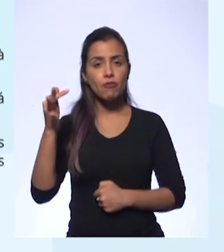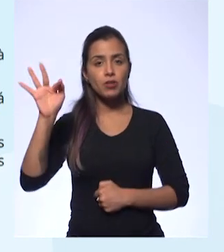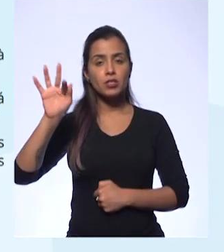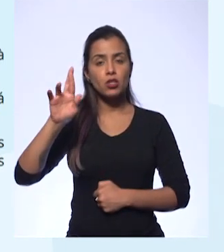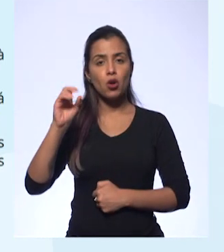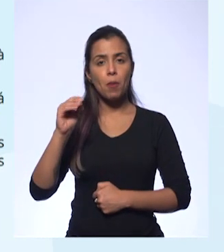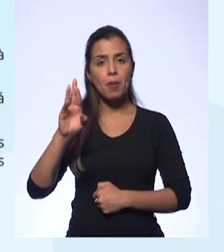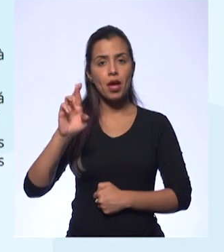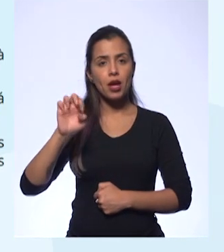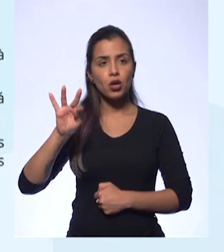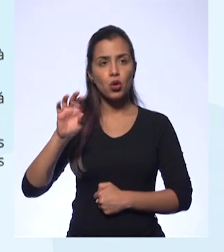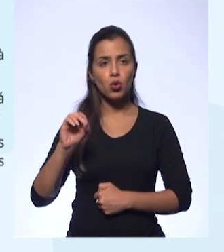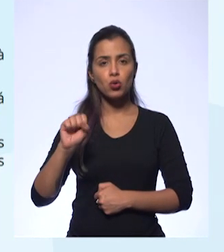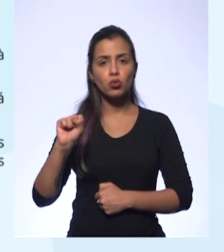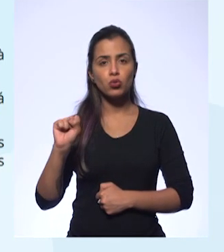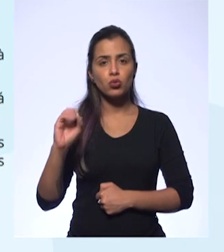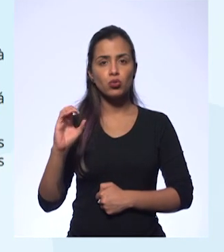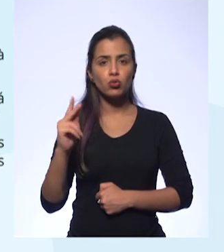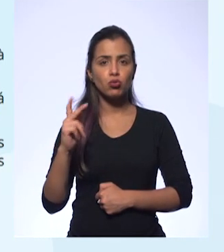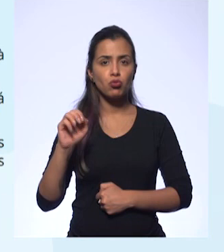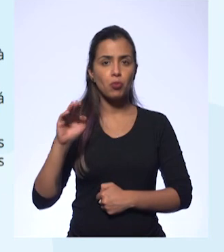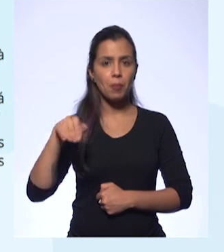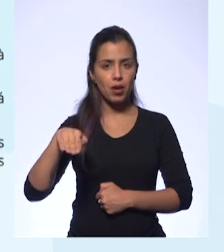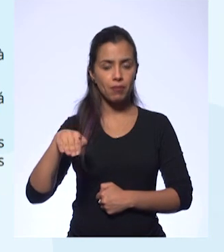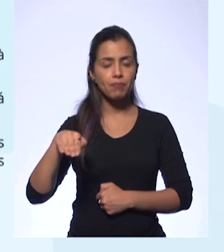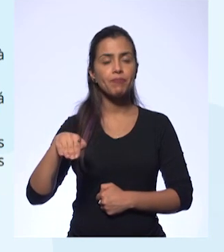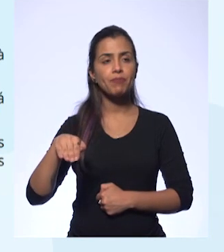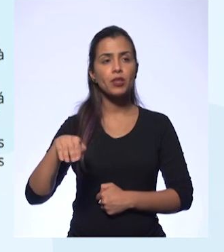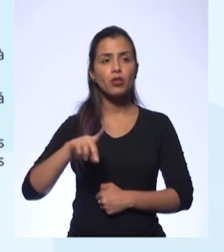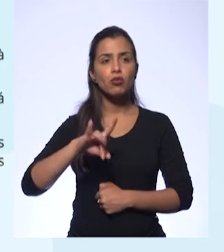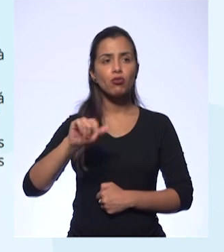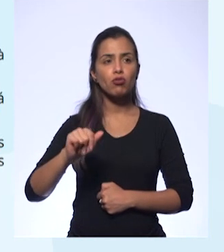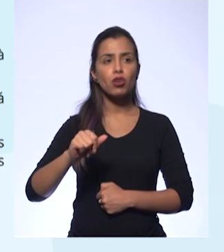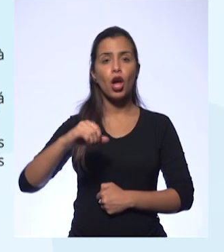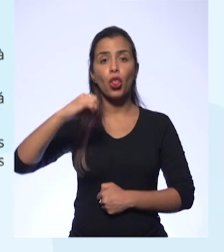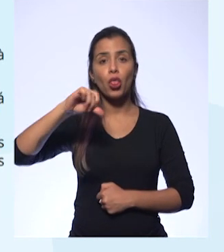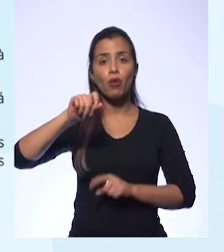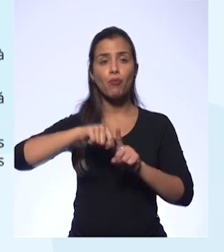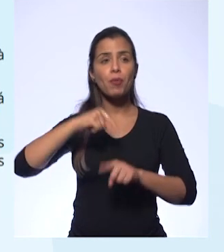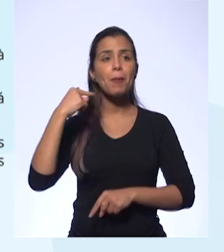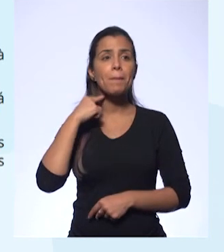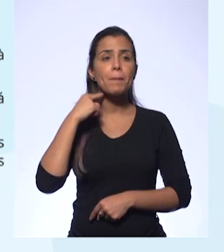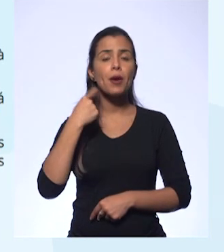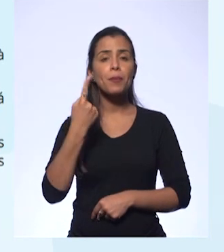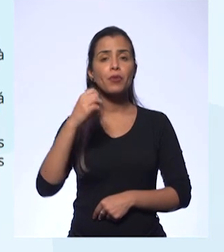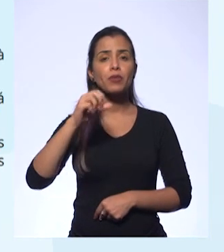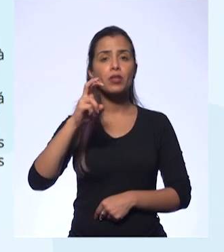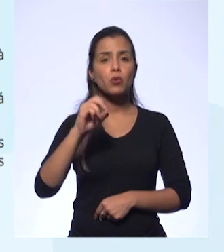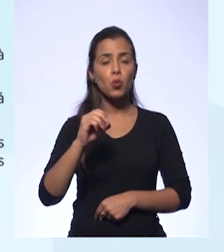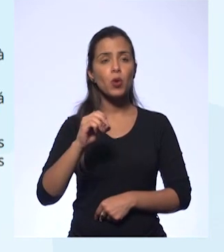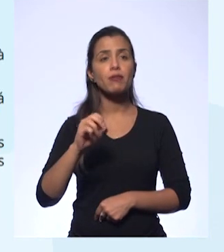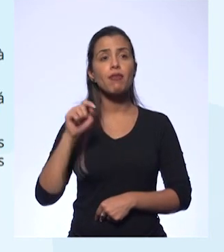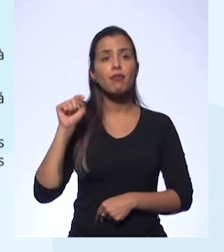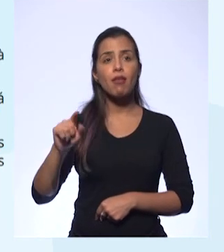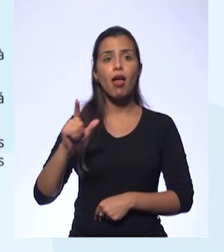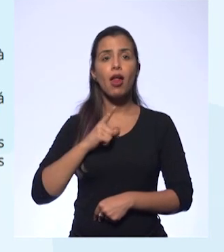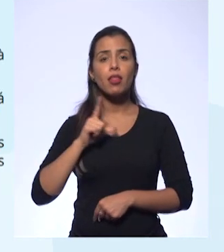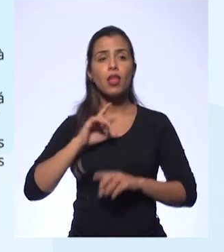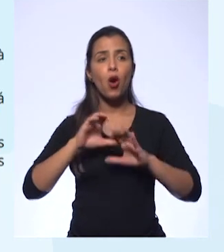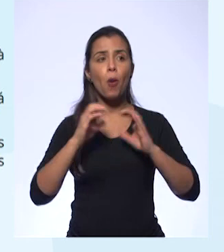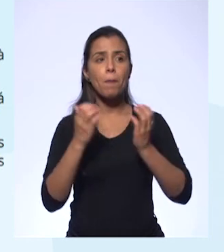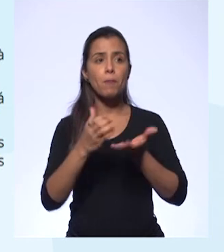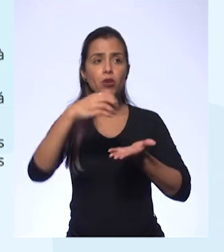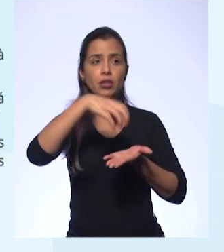Schuman, a 9 de maio de 1950, e nela se propunha a criação da Comunidade Europeia do Carvão e do Aço,